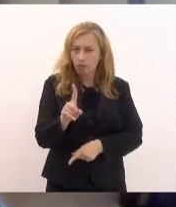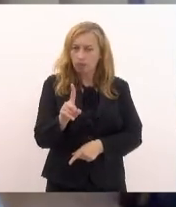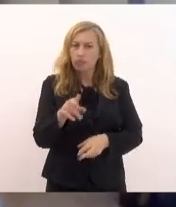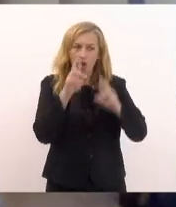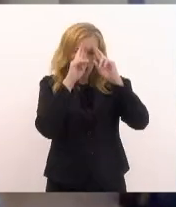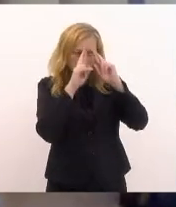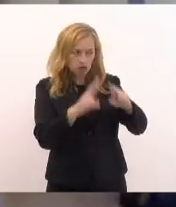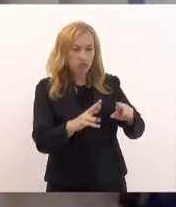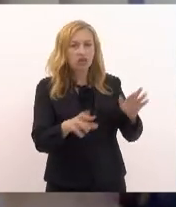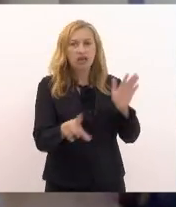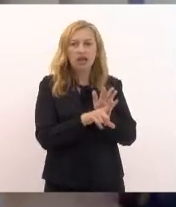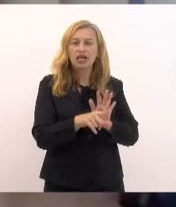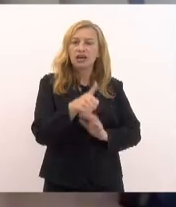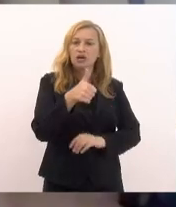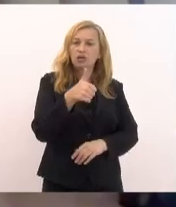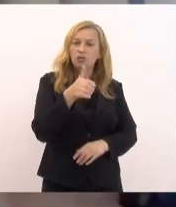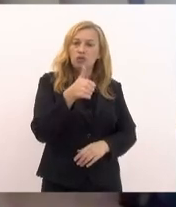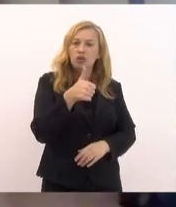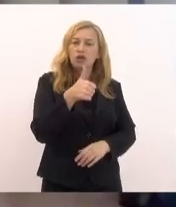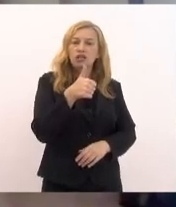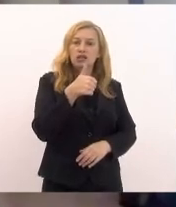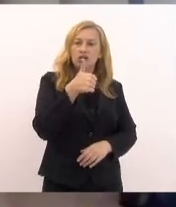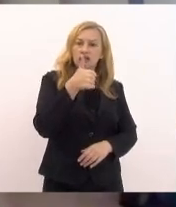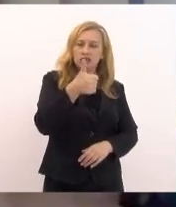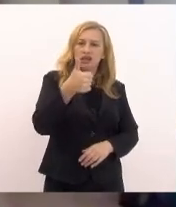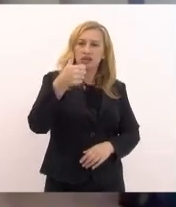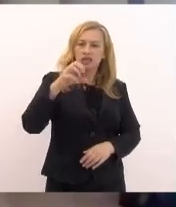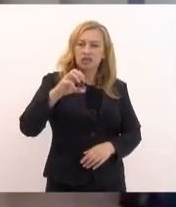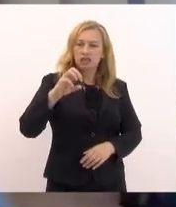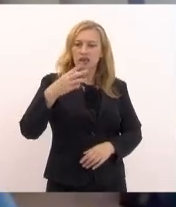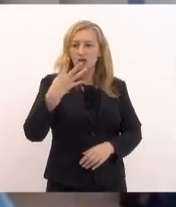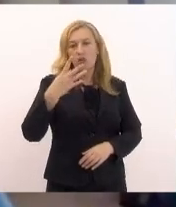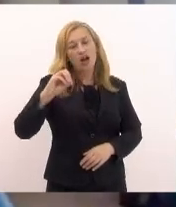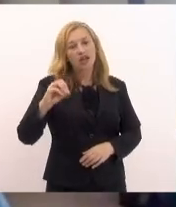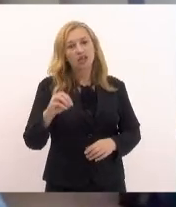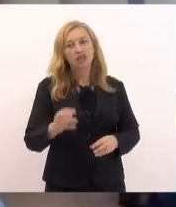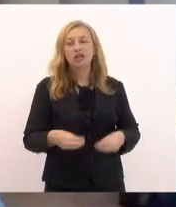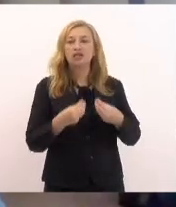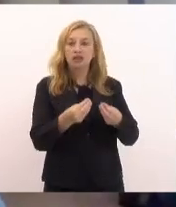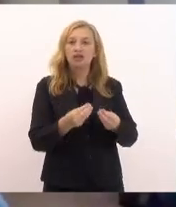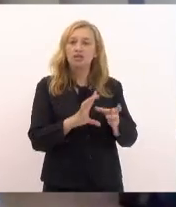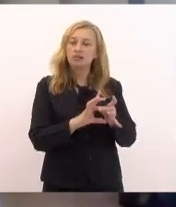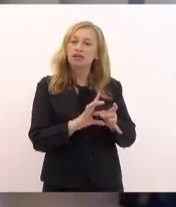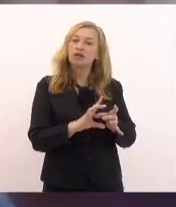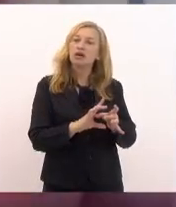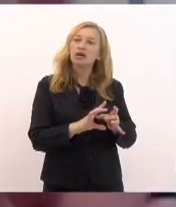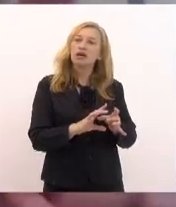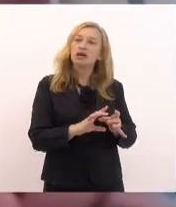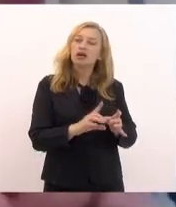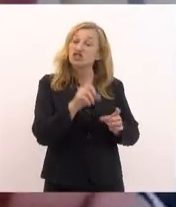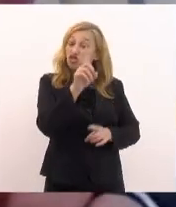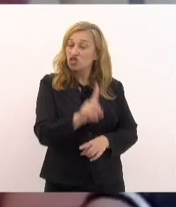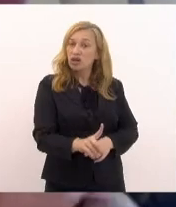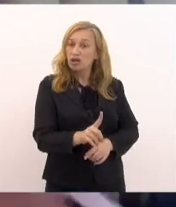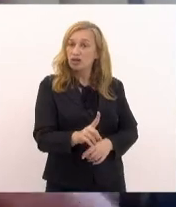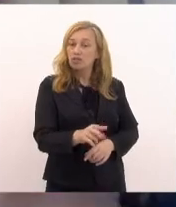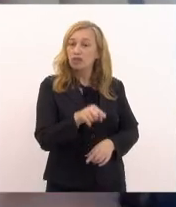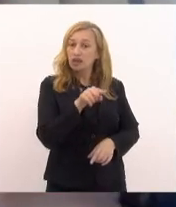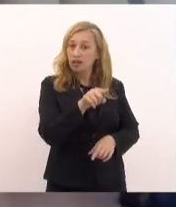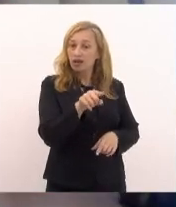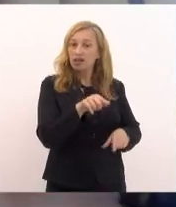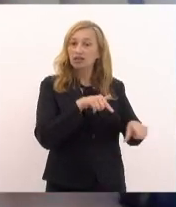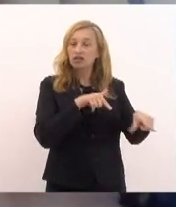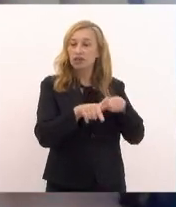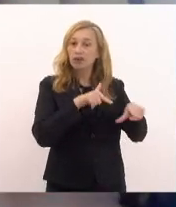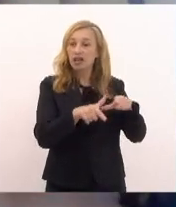Lei 9.140 de 2020 e garanta a esses servidores o direito de trabalhar remotamente. Não é o direito de não trabalhar, é o